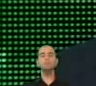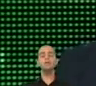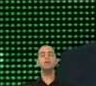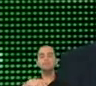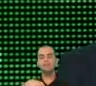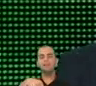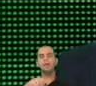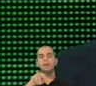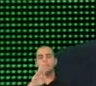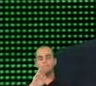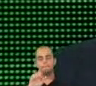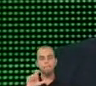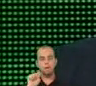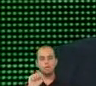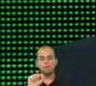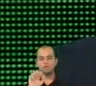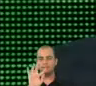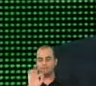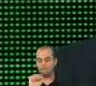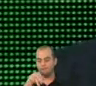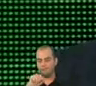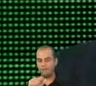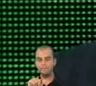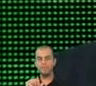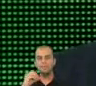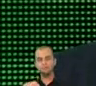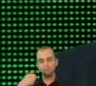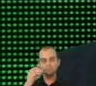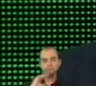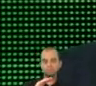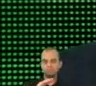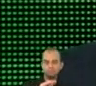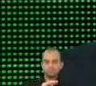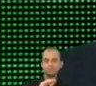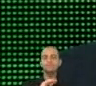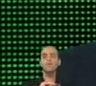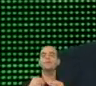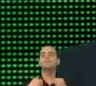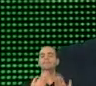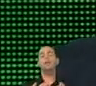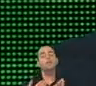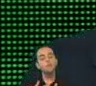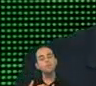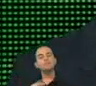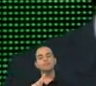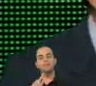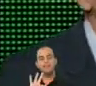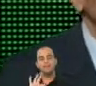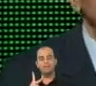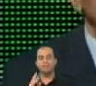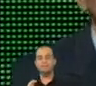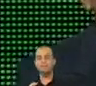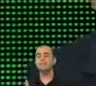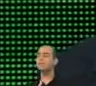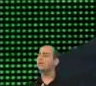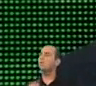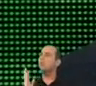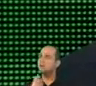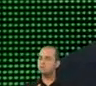mais carentes, através do Bolsa Família, que foi precedido por outras bolsas criadas ainda no governo Fernando